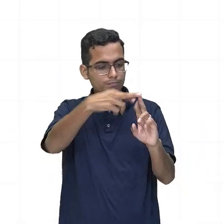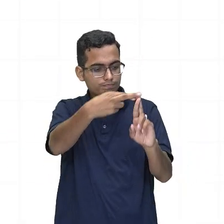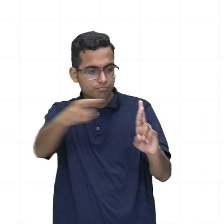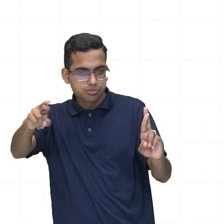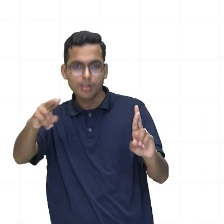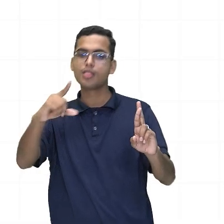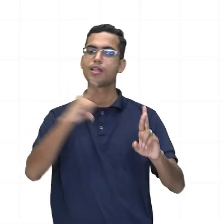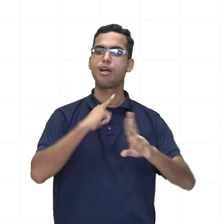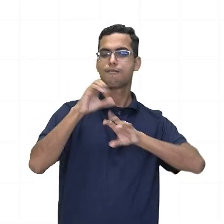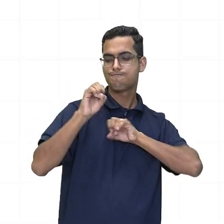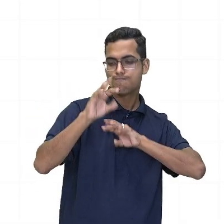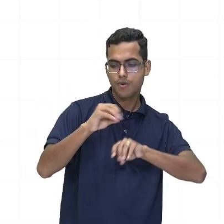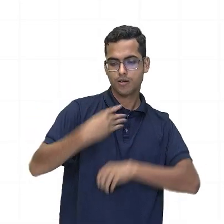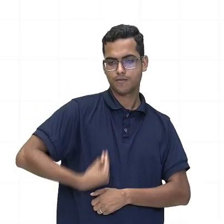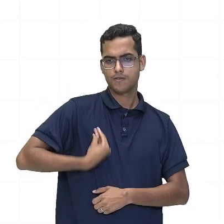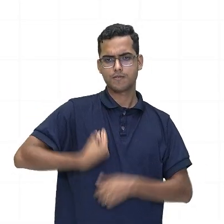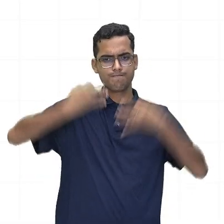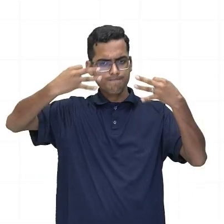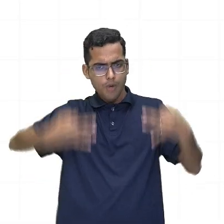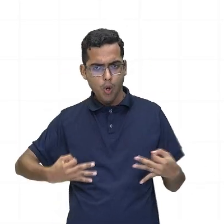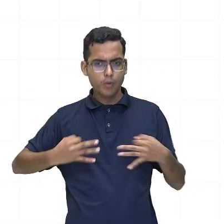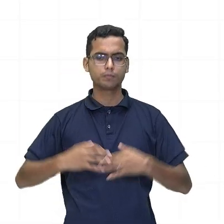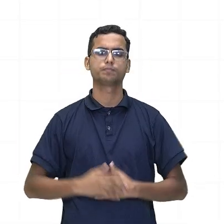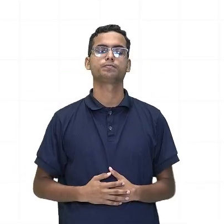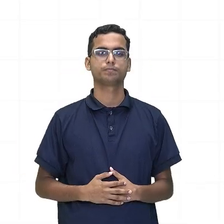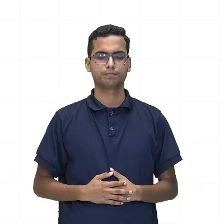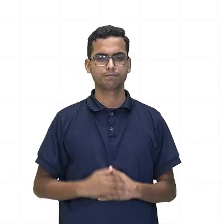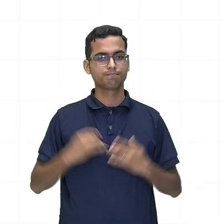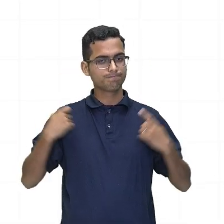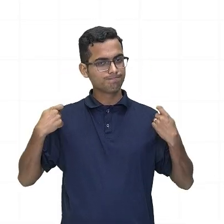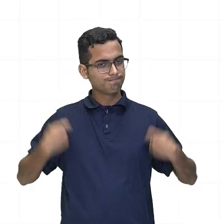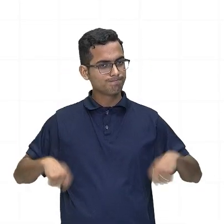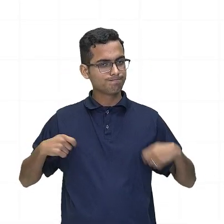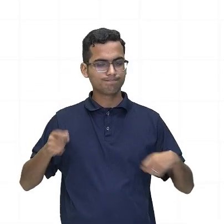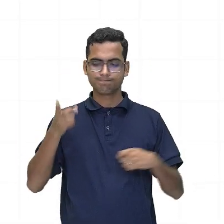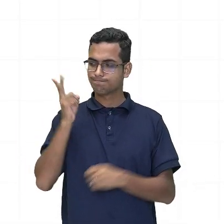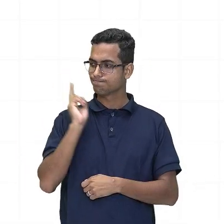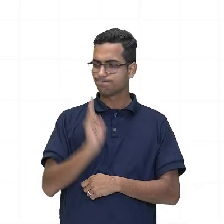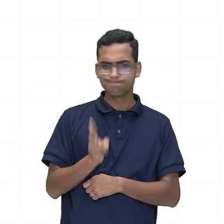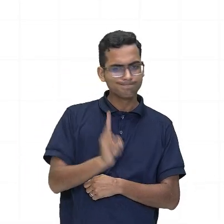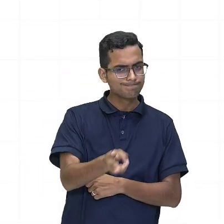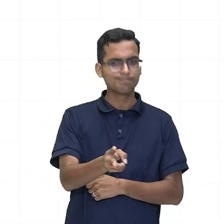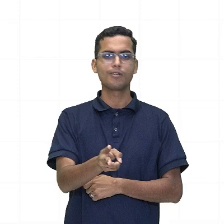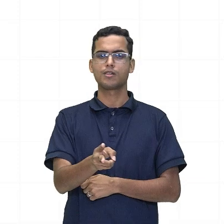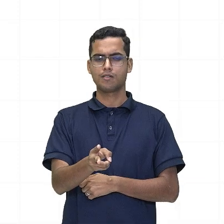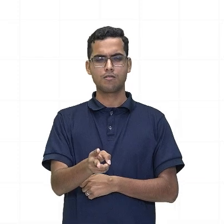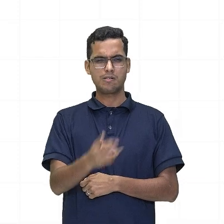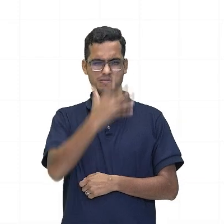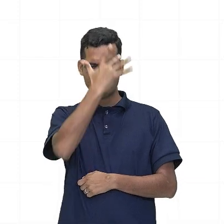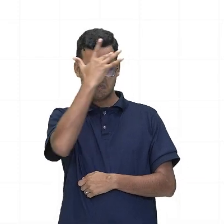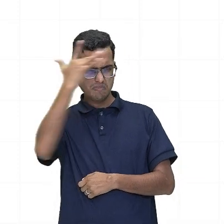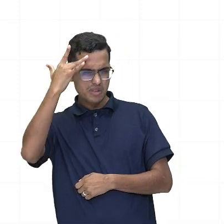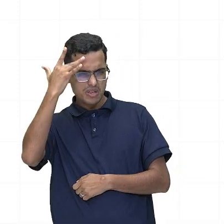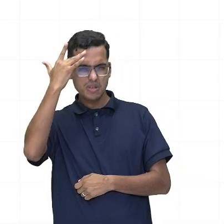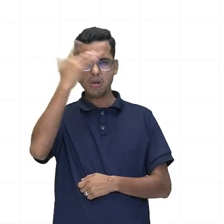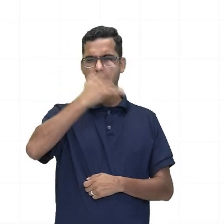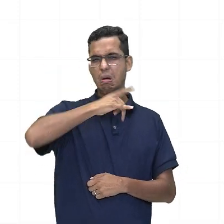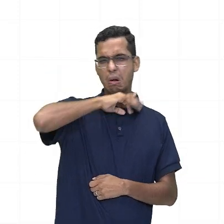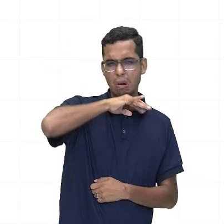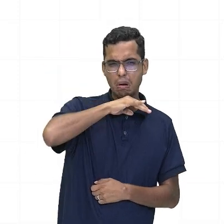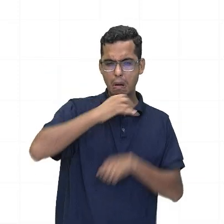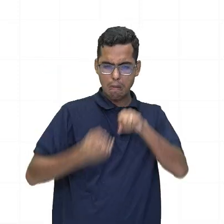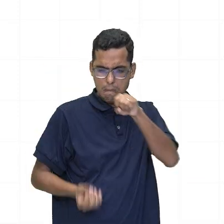Todas as religiões falam que seus adeptos têm que ser honestos, não pode ser desonesto, não pode ser corrupto, não